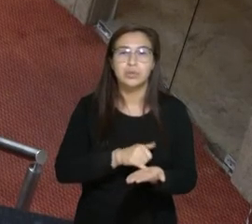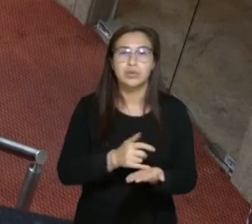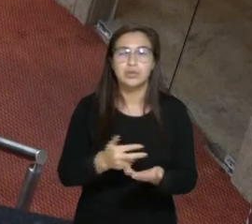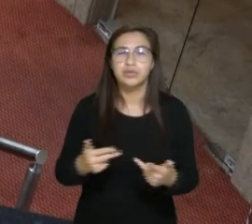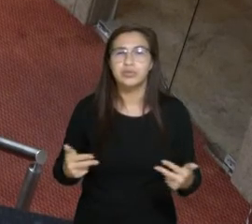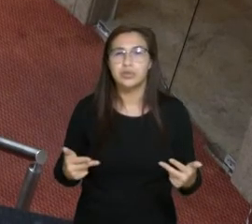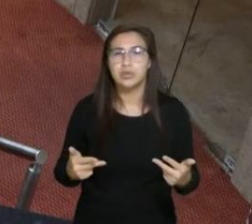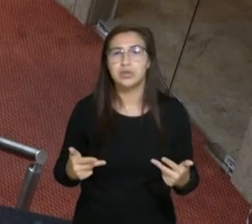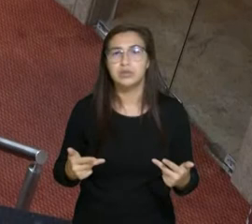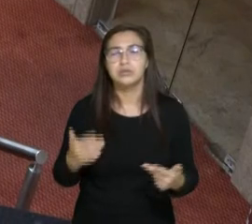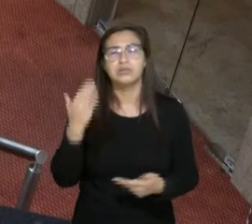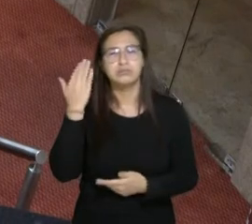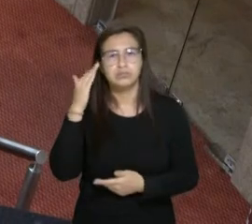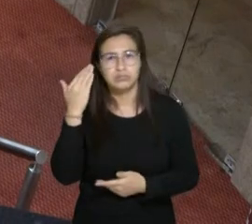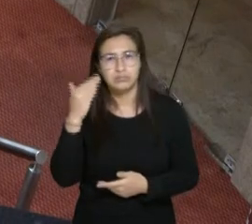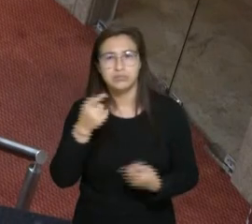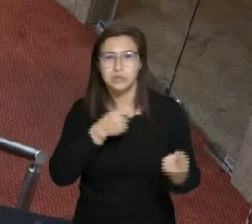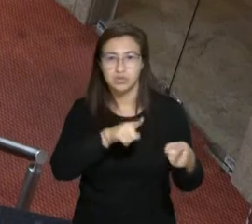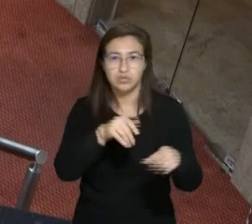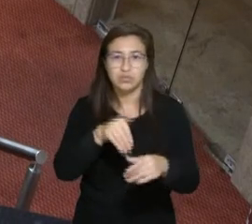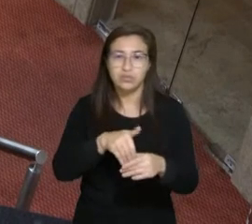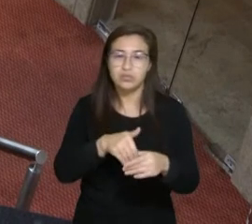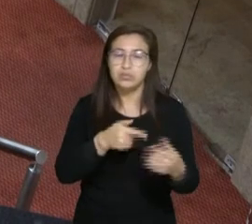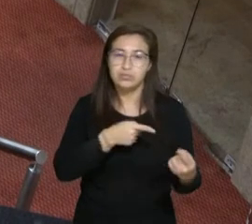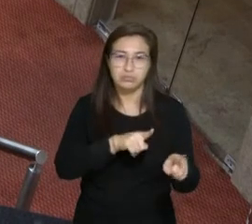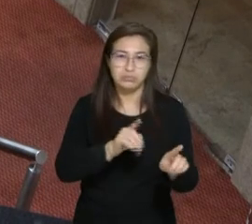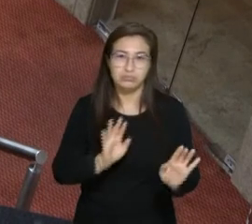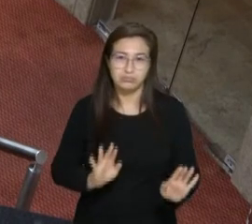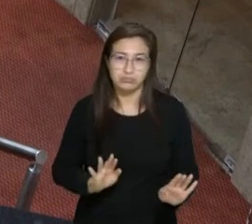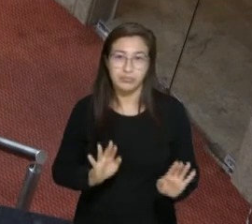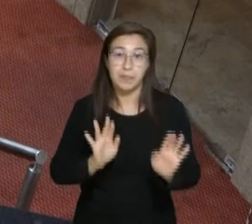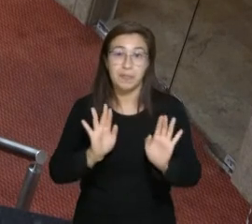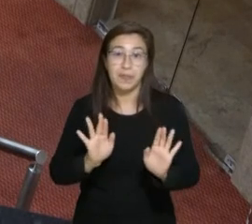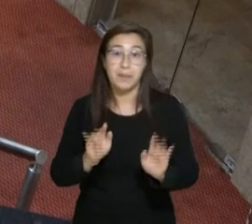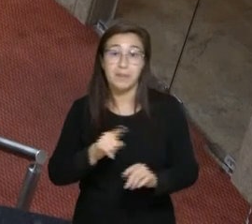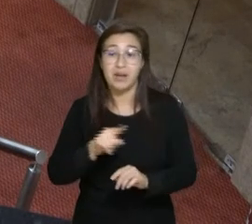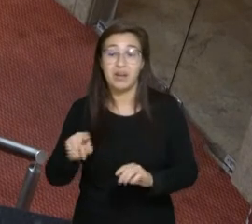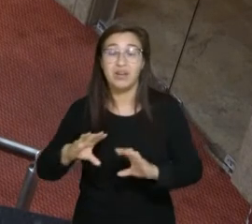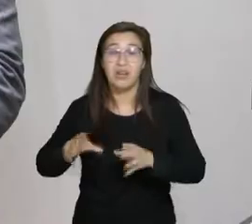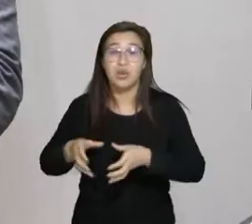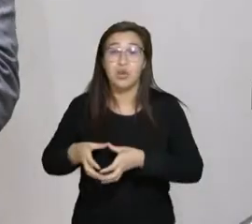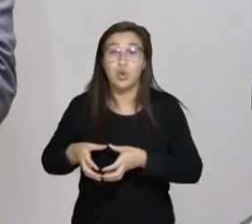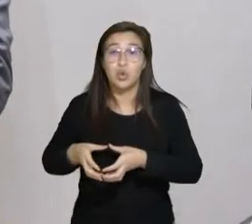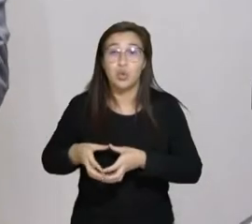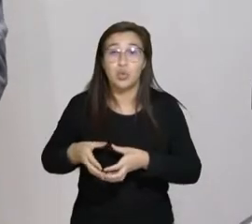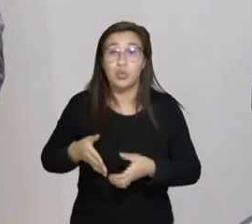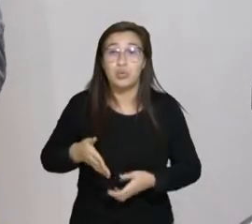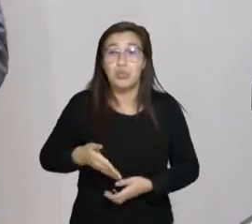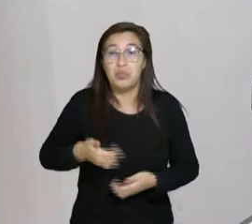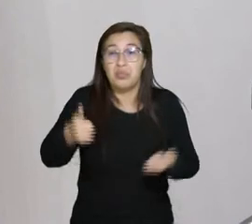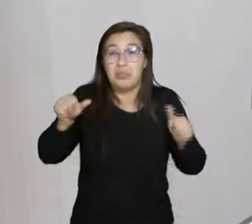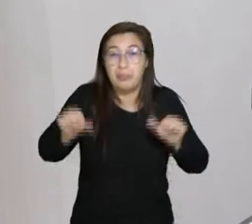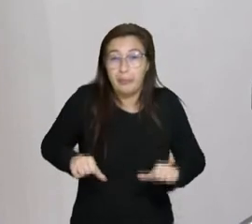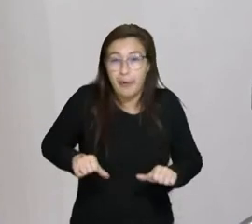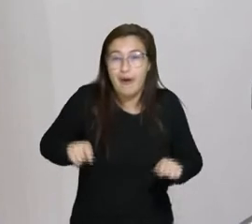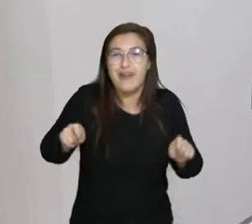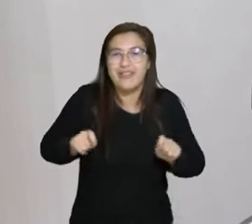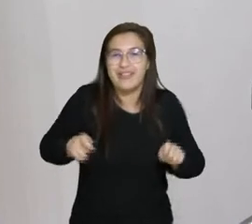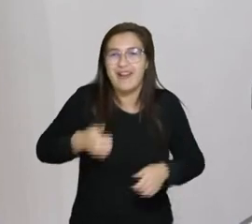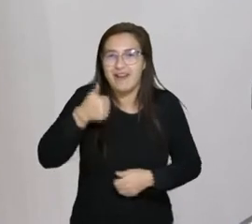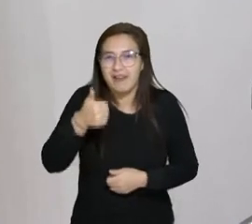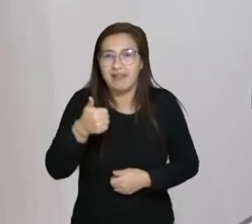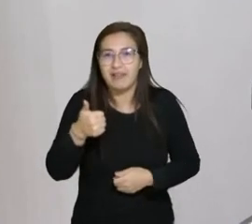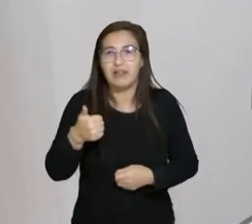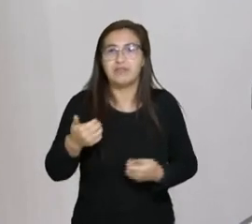voto contrário ainda compreenderia mas os votos contrários nós tivemos foi do time do quanto pior melhor que nós temos refrescar